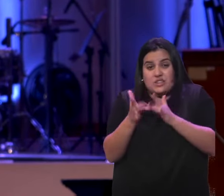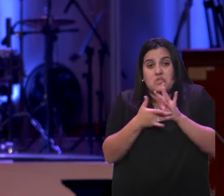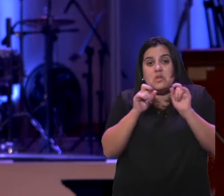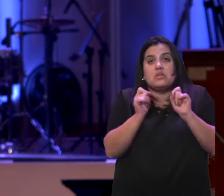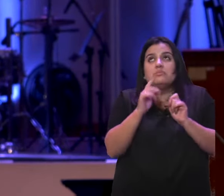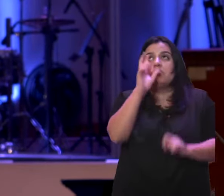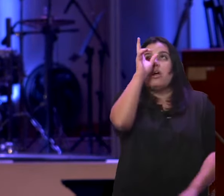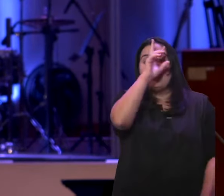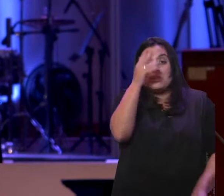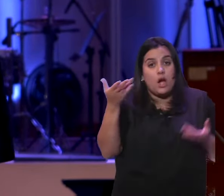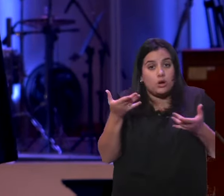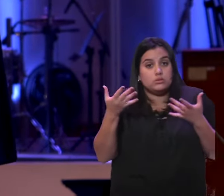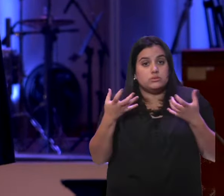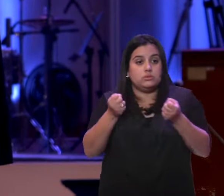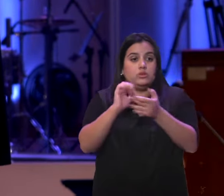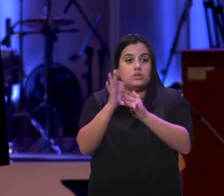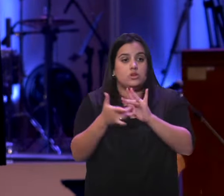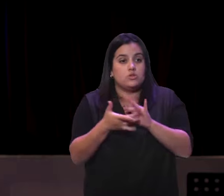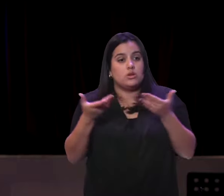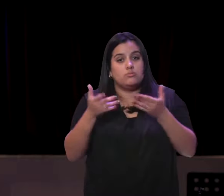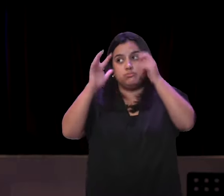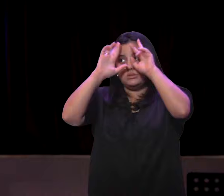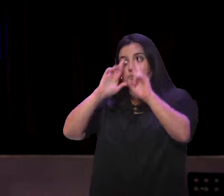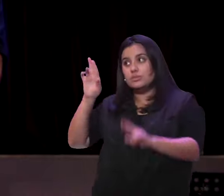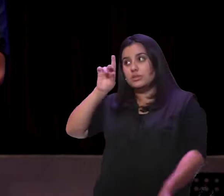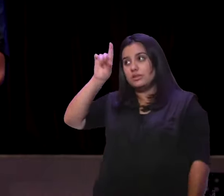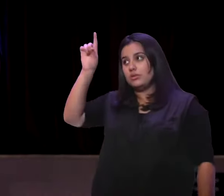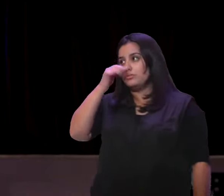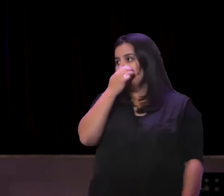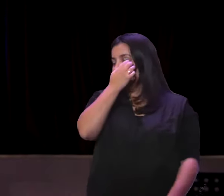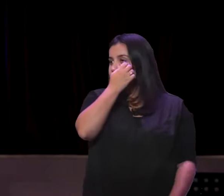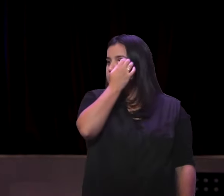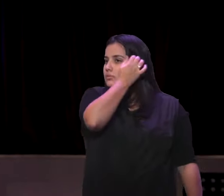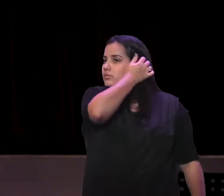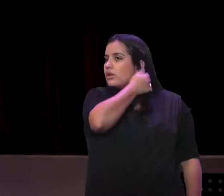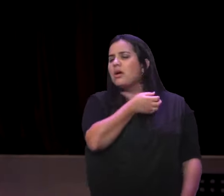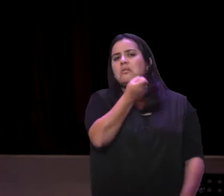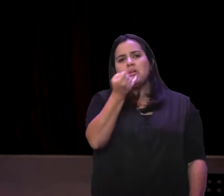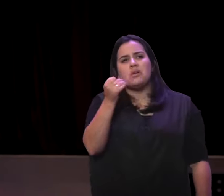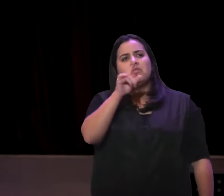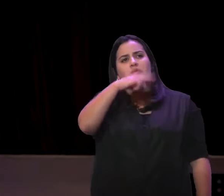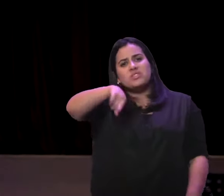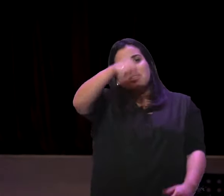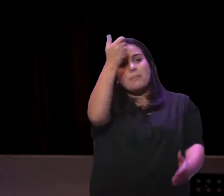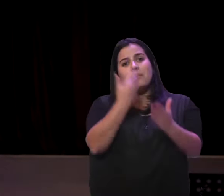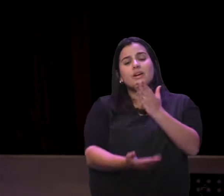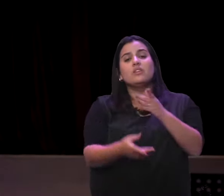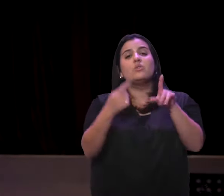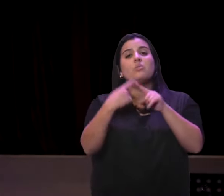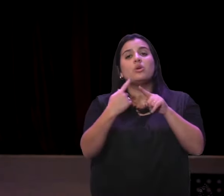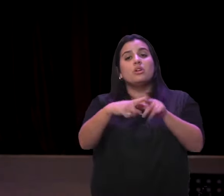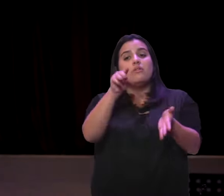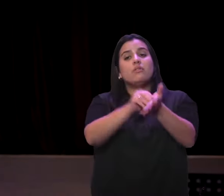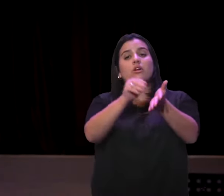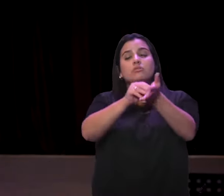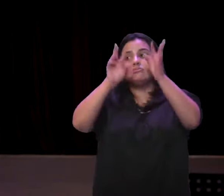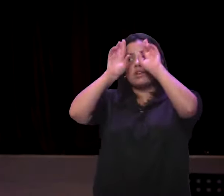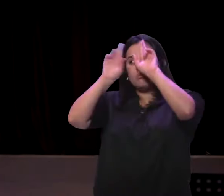respeitar a presença de Deus. Quantas coisas de Deus você está perdendo pela sua falta de